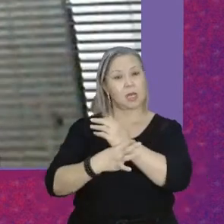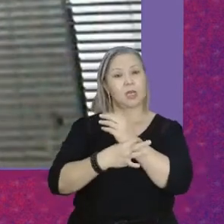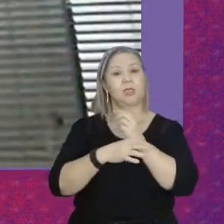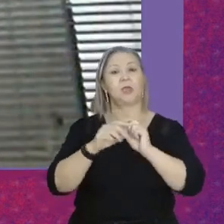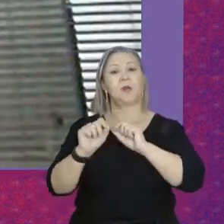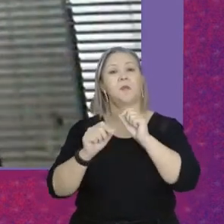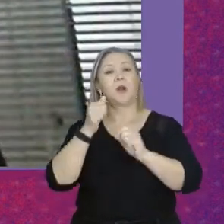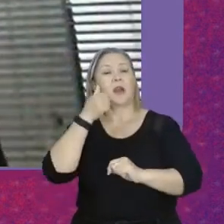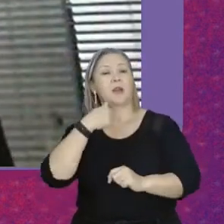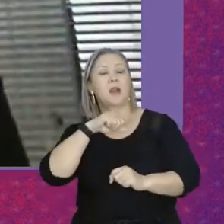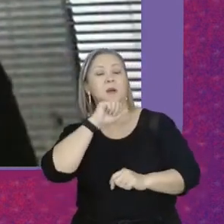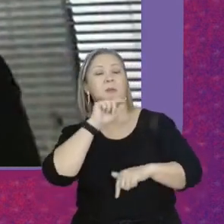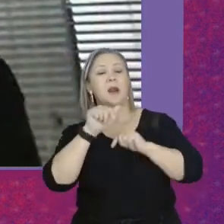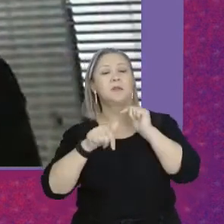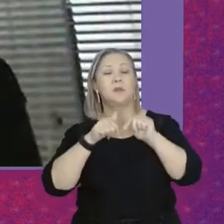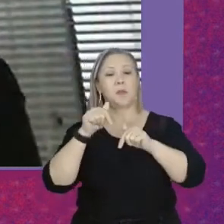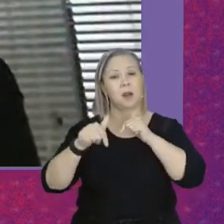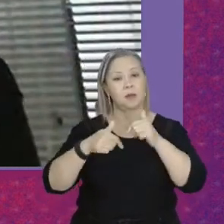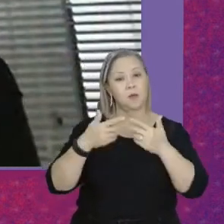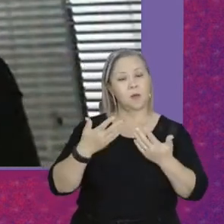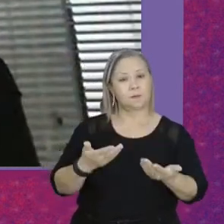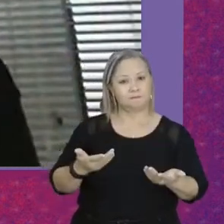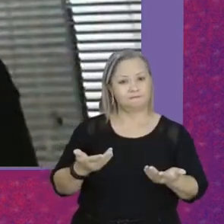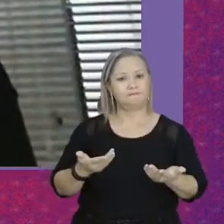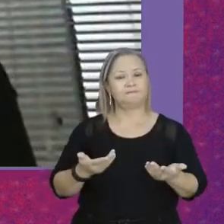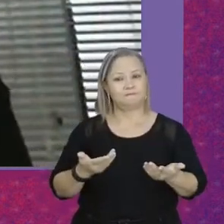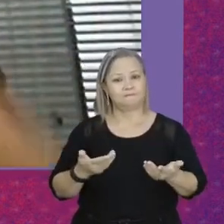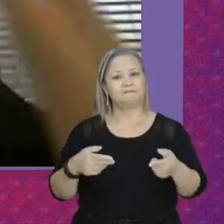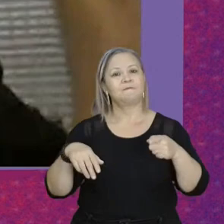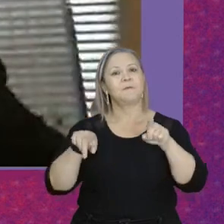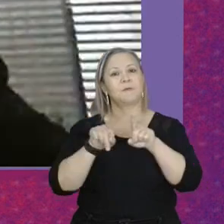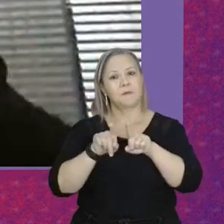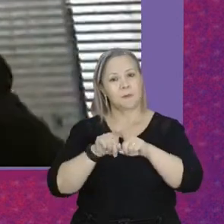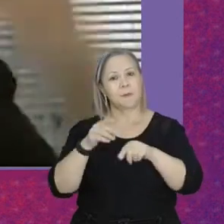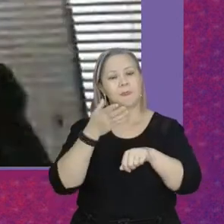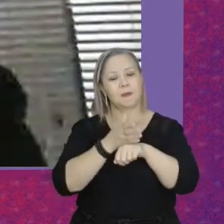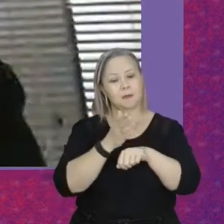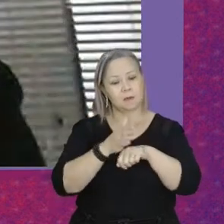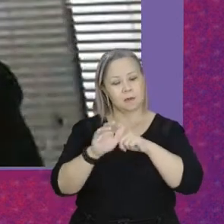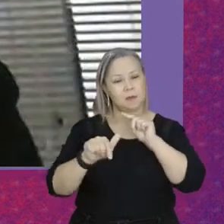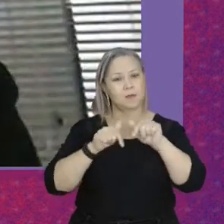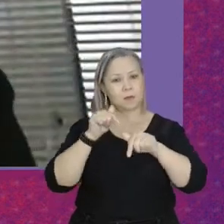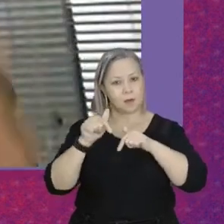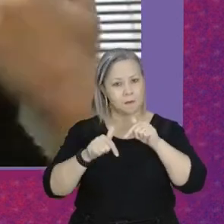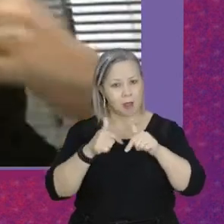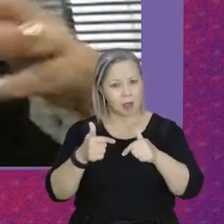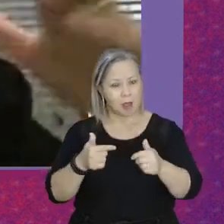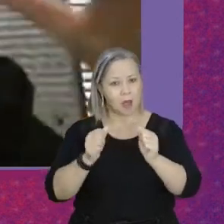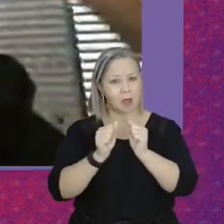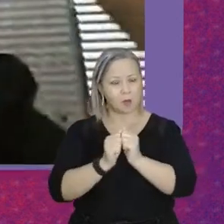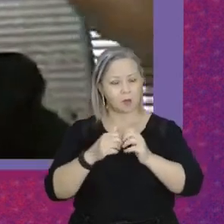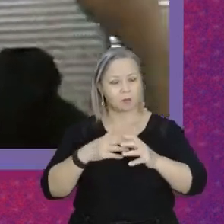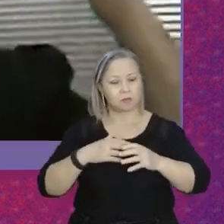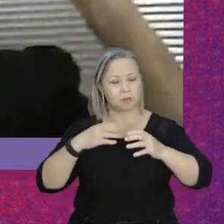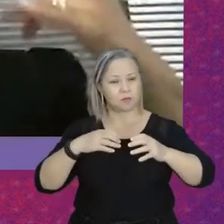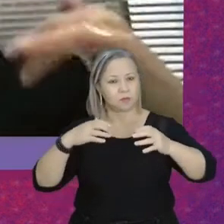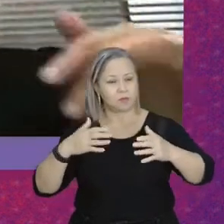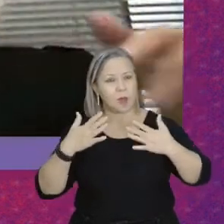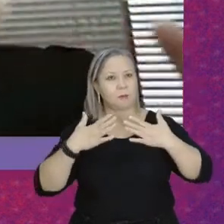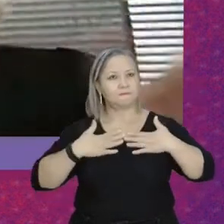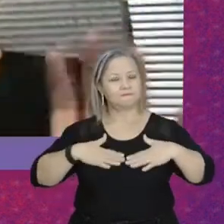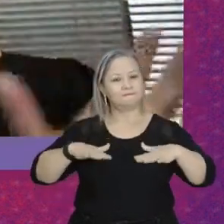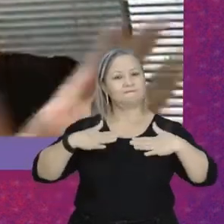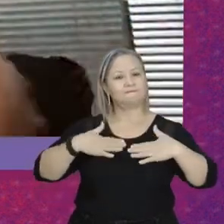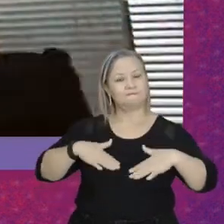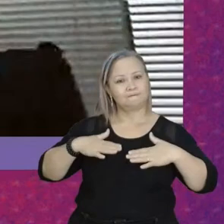a mãe trabalhadora, né, também exerça seu trabalho, né, com maior